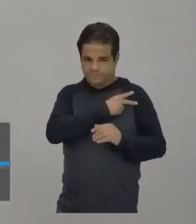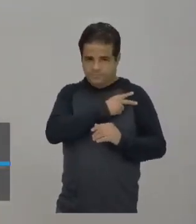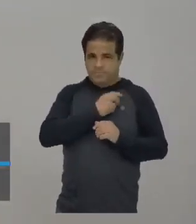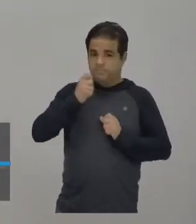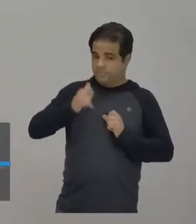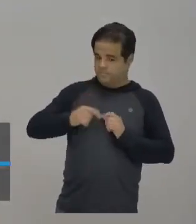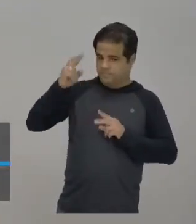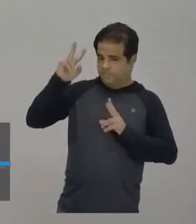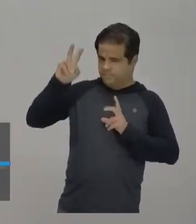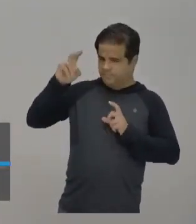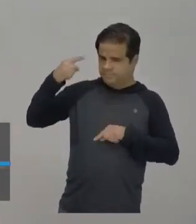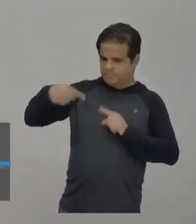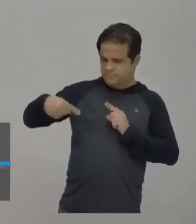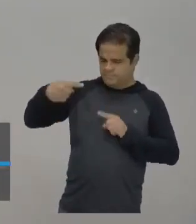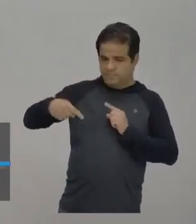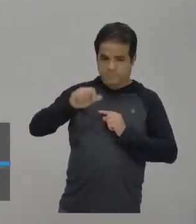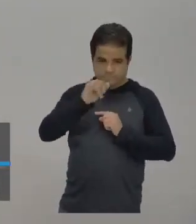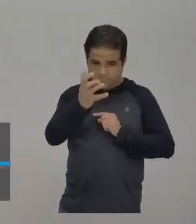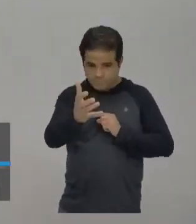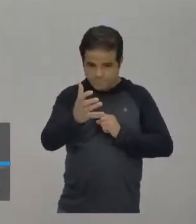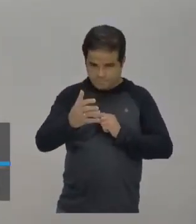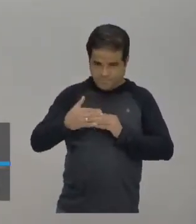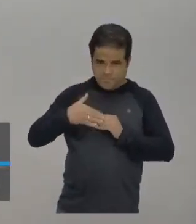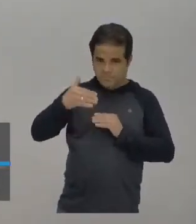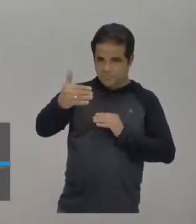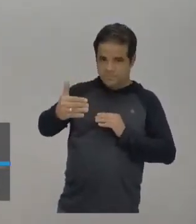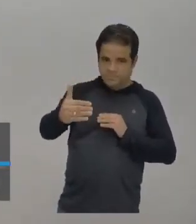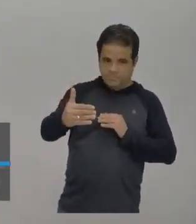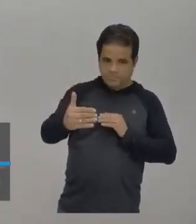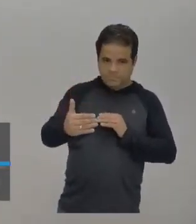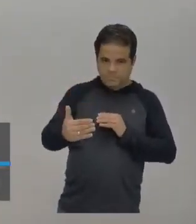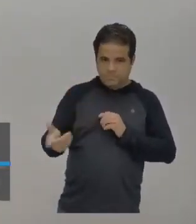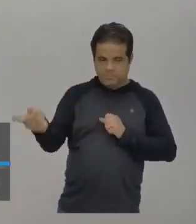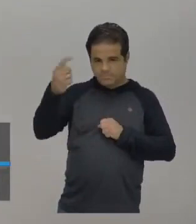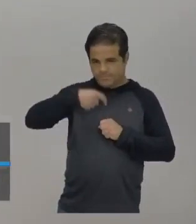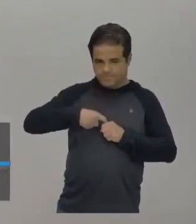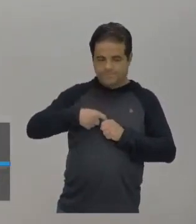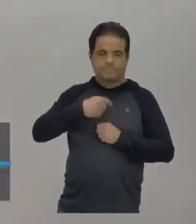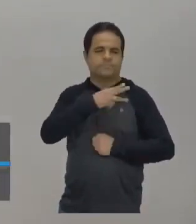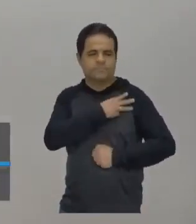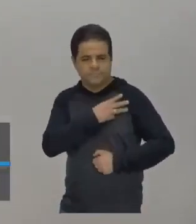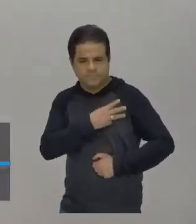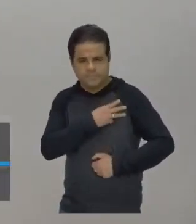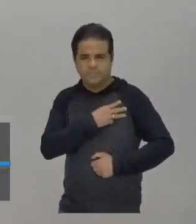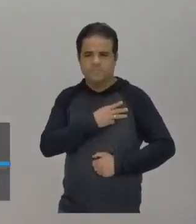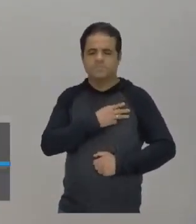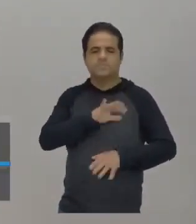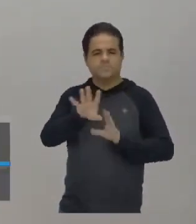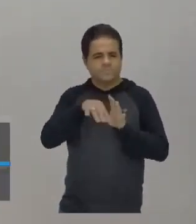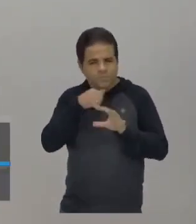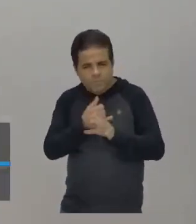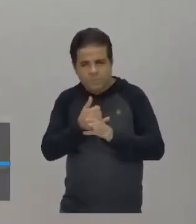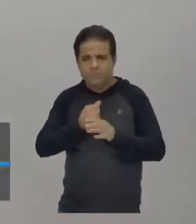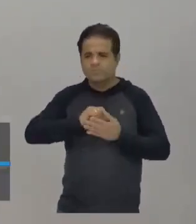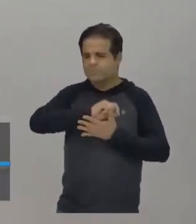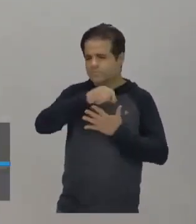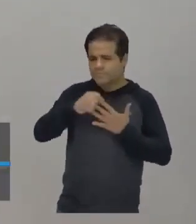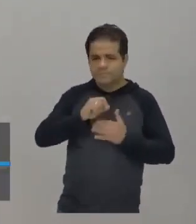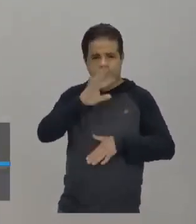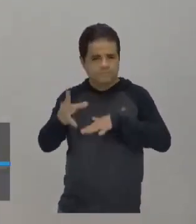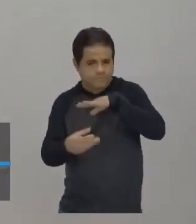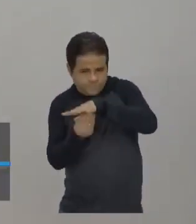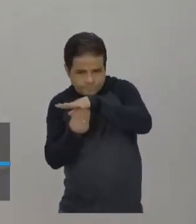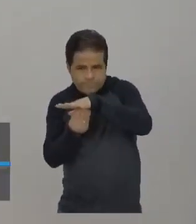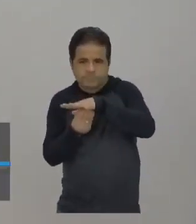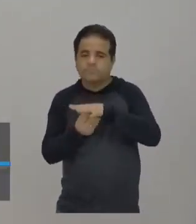questão polêmica. Então, se você quiser, aluno da terceira série, volta lá nas aulas da terceira série. Tem no YouTube, tem no Facebook, tem no repositório.